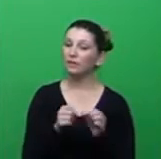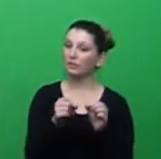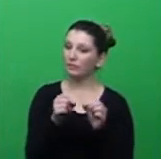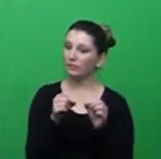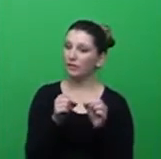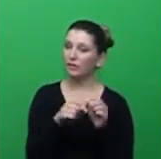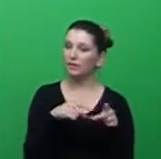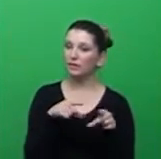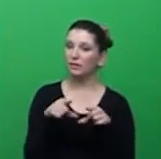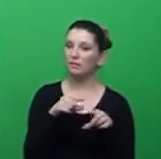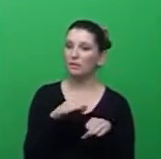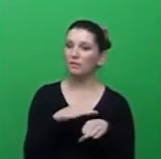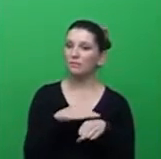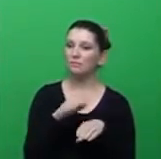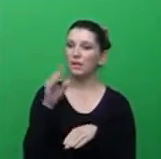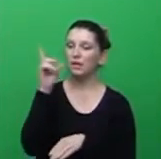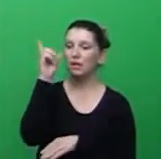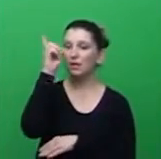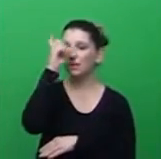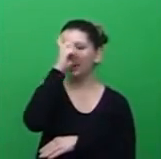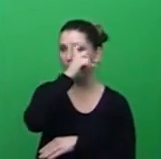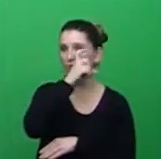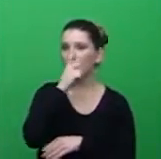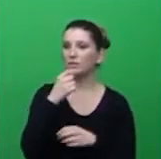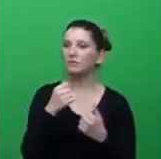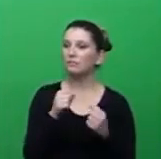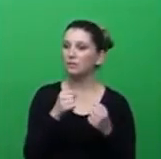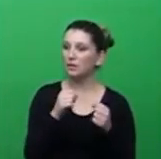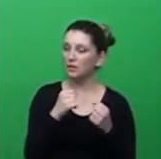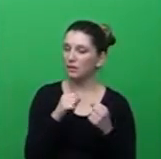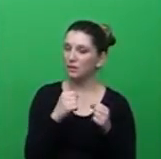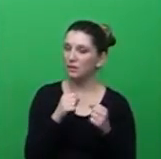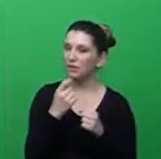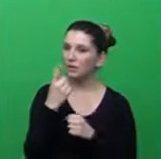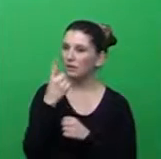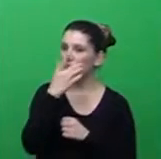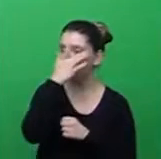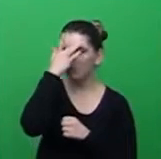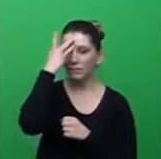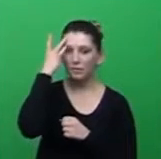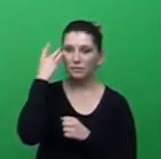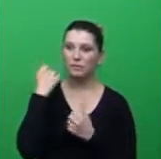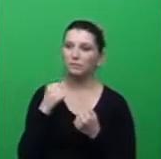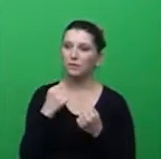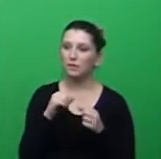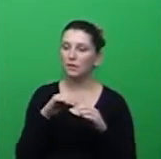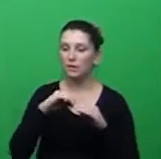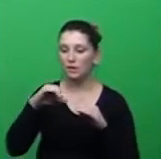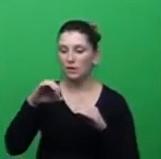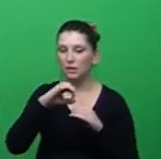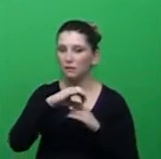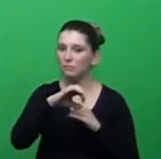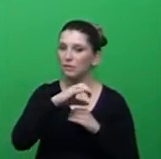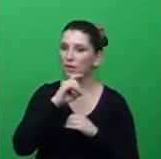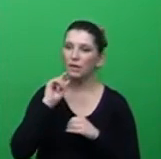queria fazer um desafio, queria ver quem fosse trabalhar o dia inteiro para separar lixo que os outros produzem.